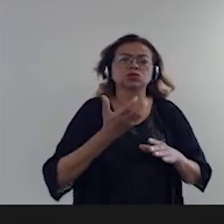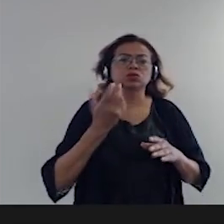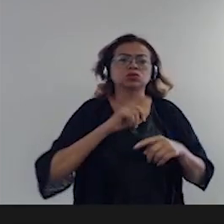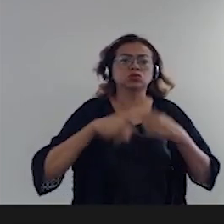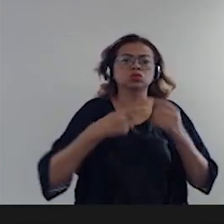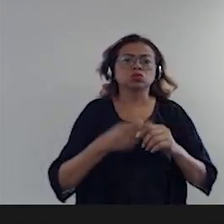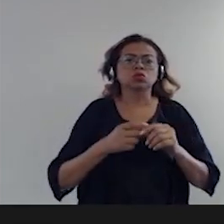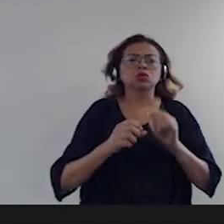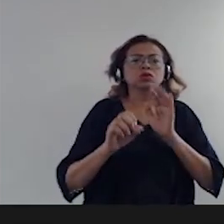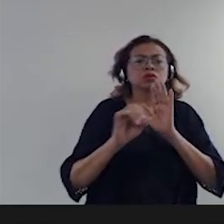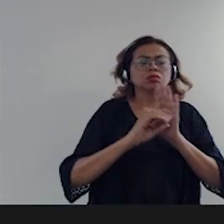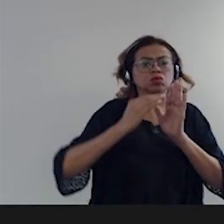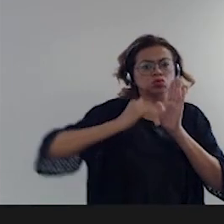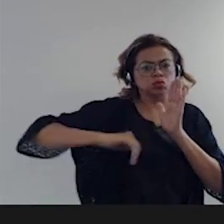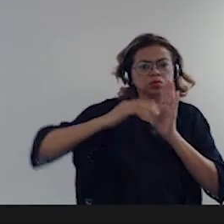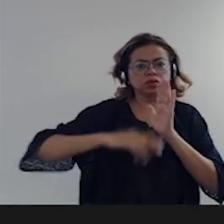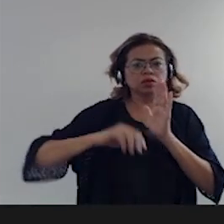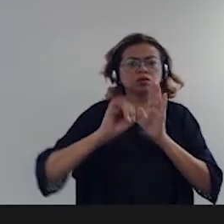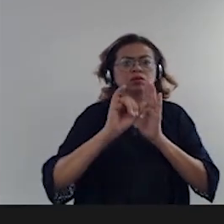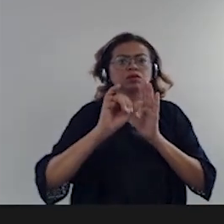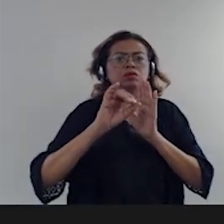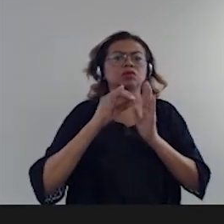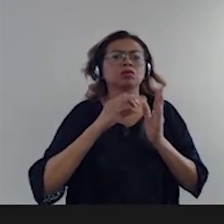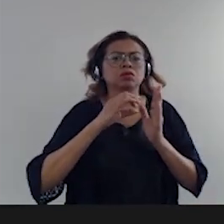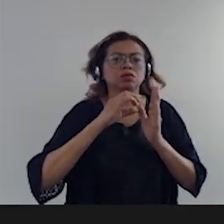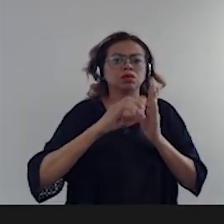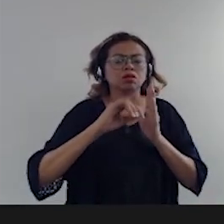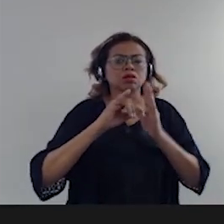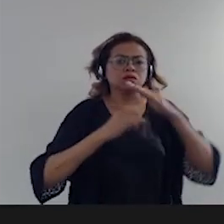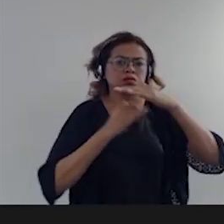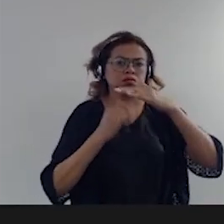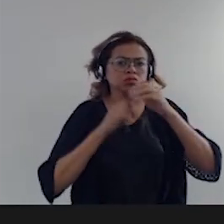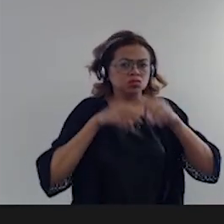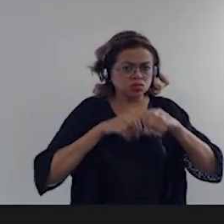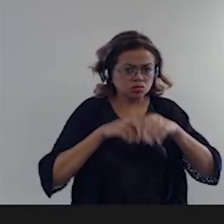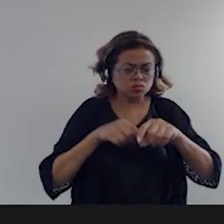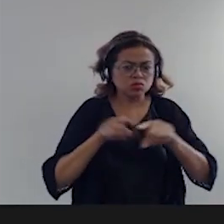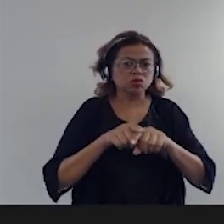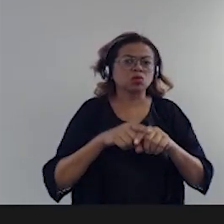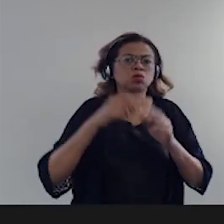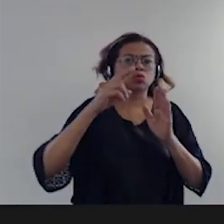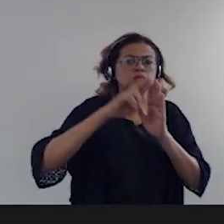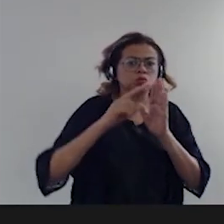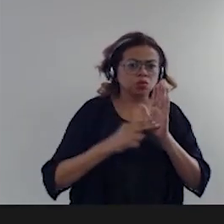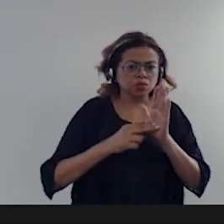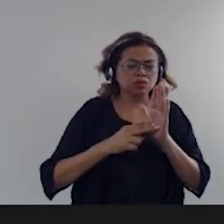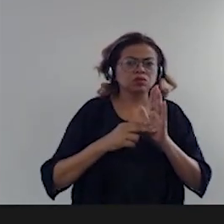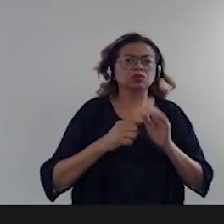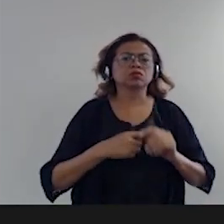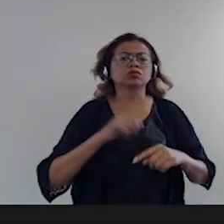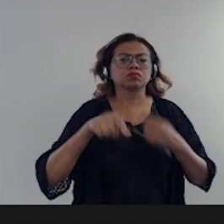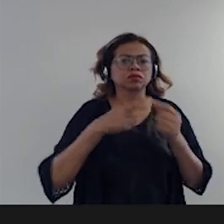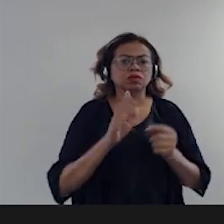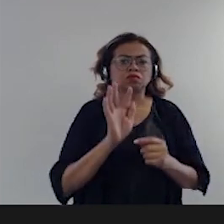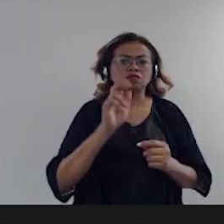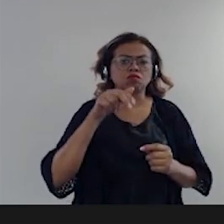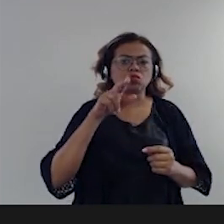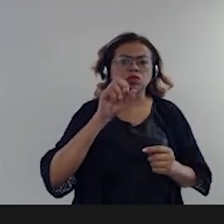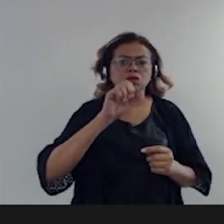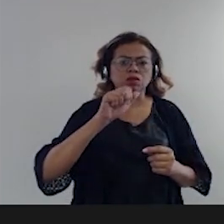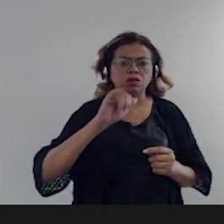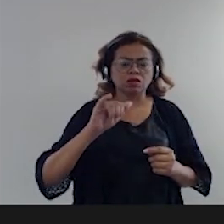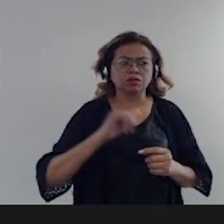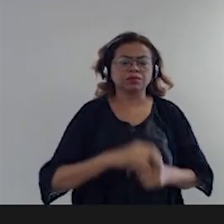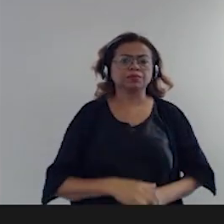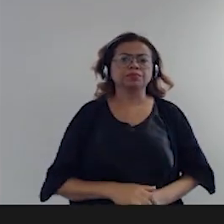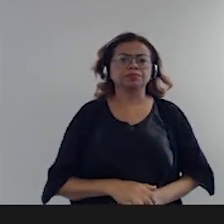Normativa número 95 da FUNAI, que tratava dessas questões especificamente. E veio Daniele,